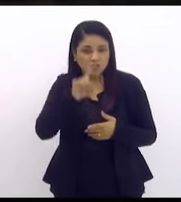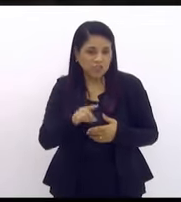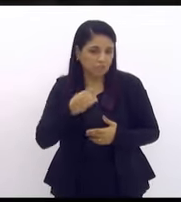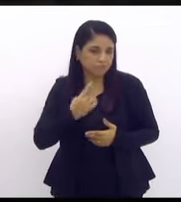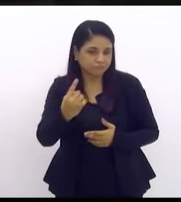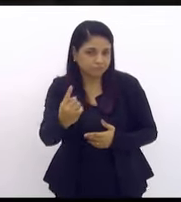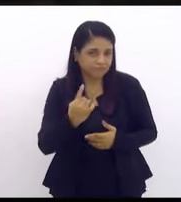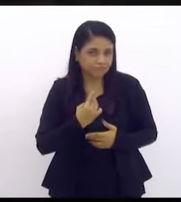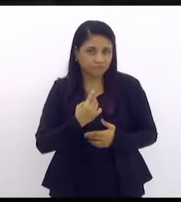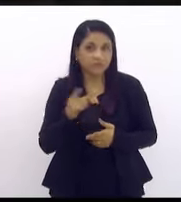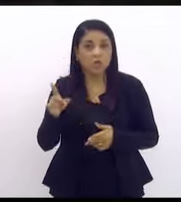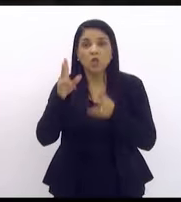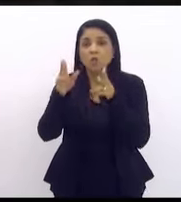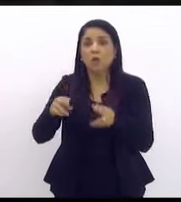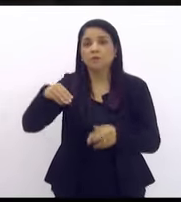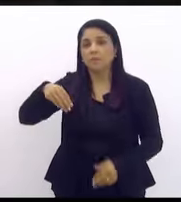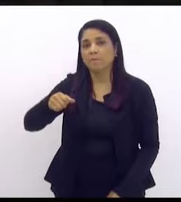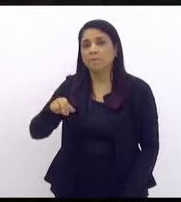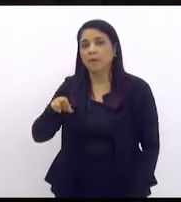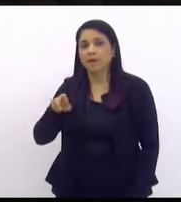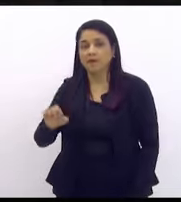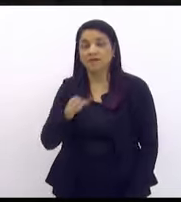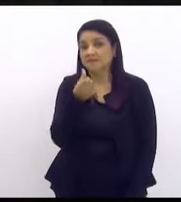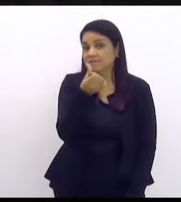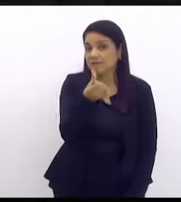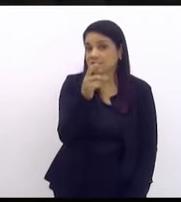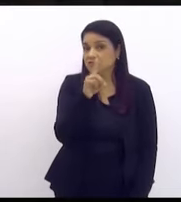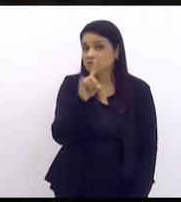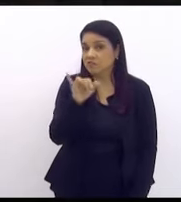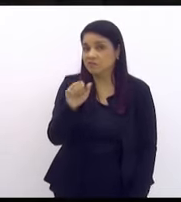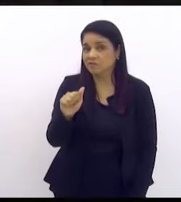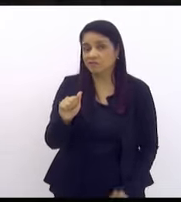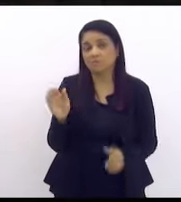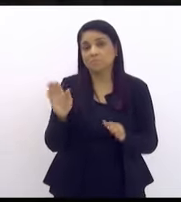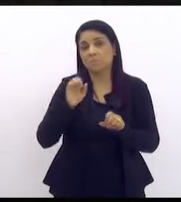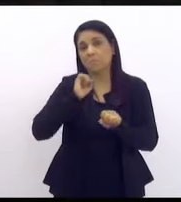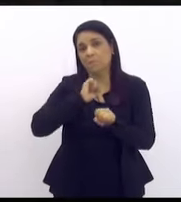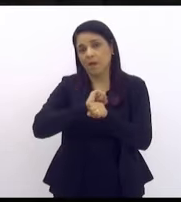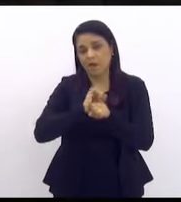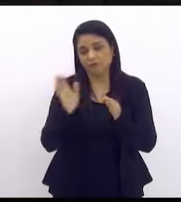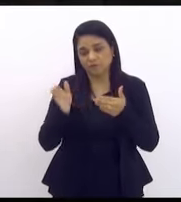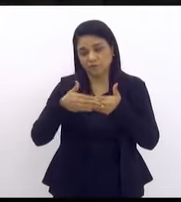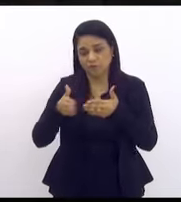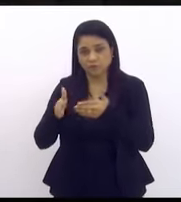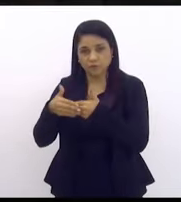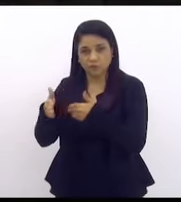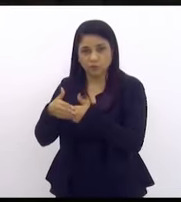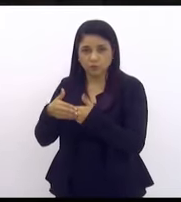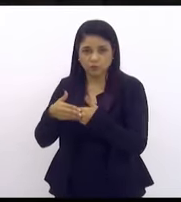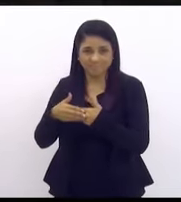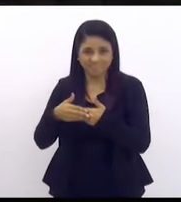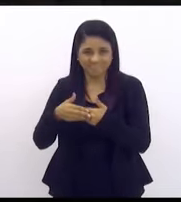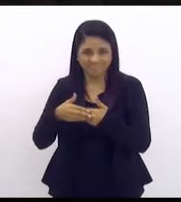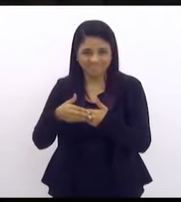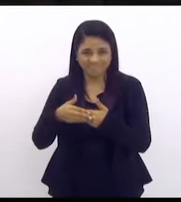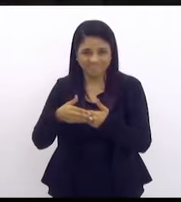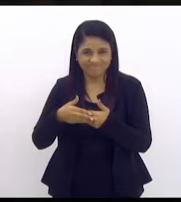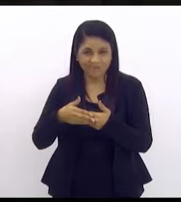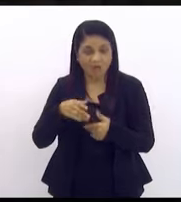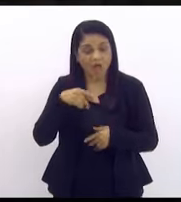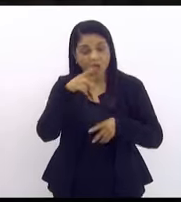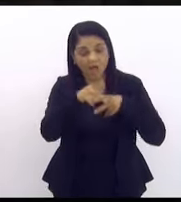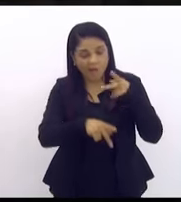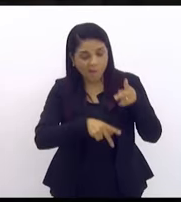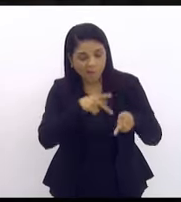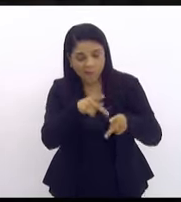vir, como aconteceu na Maré. 6 dias para asfixiar. Não asfixiou ninguém. Só a